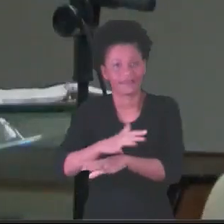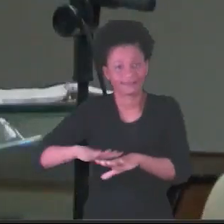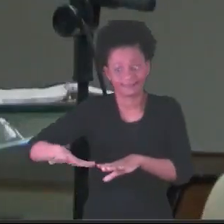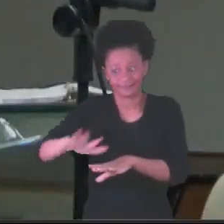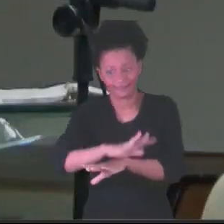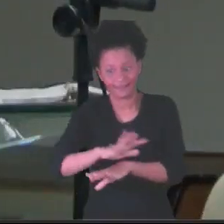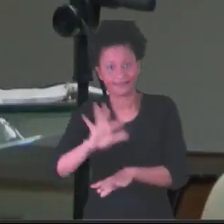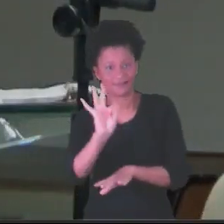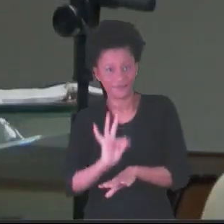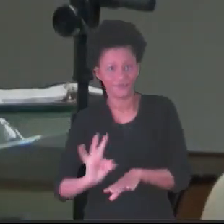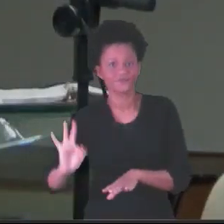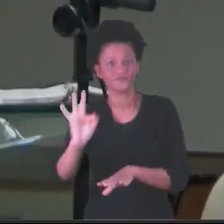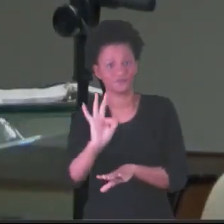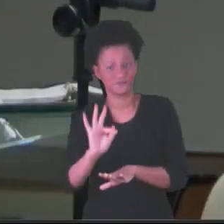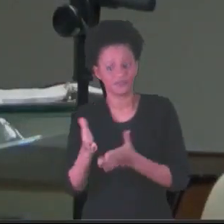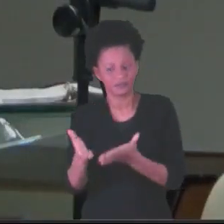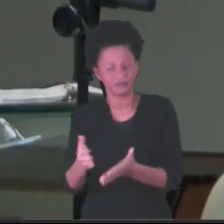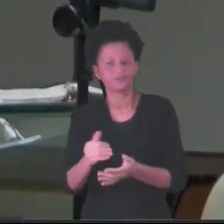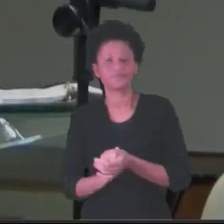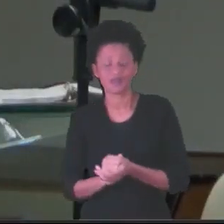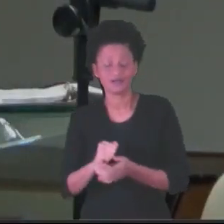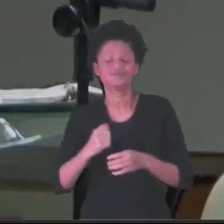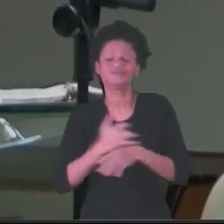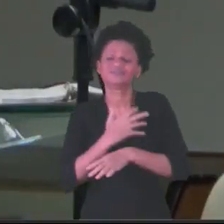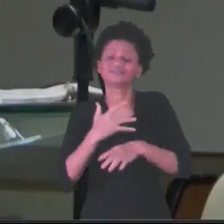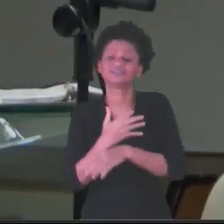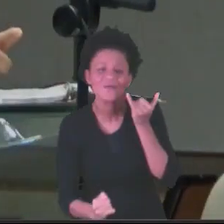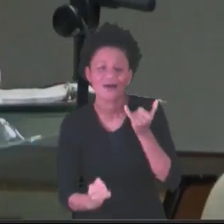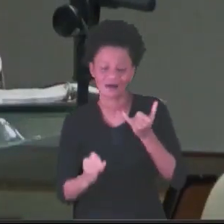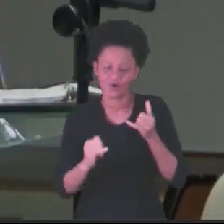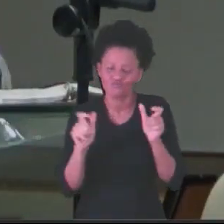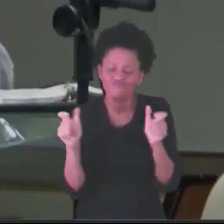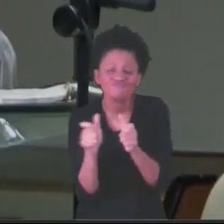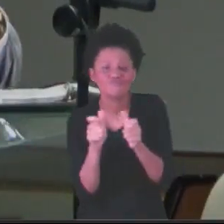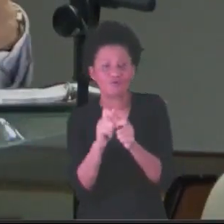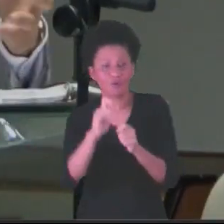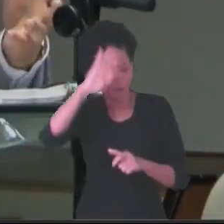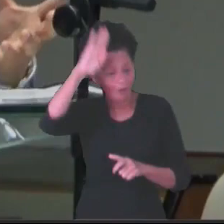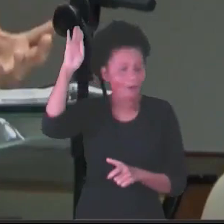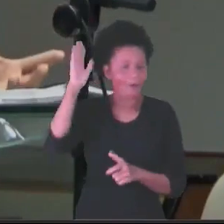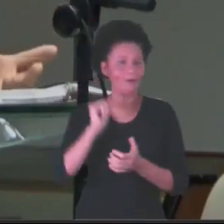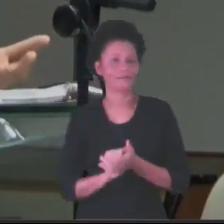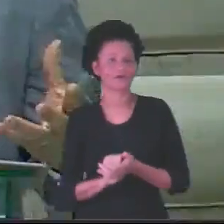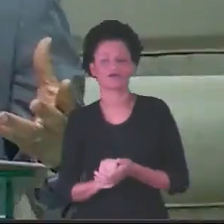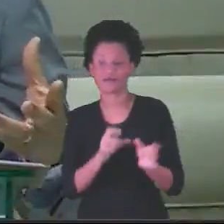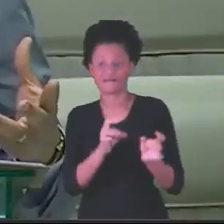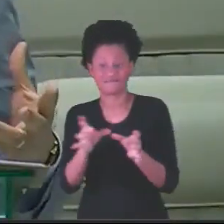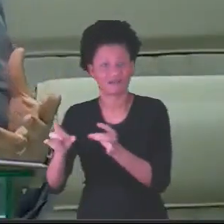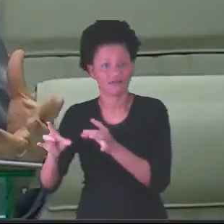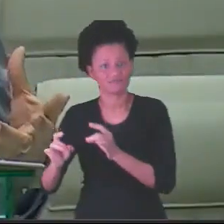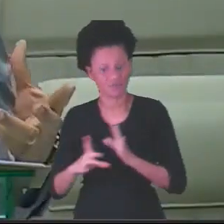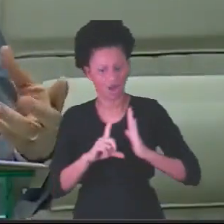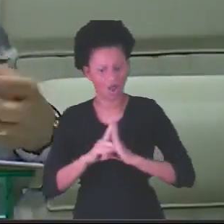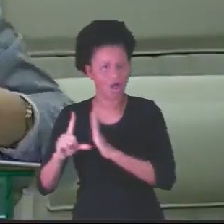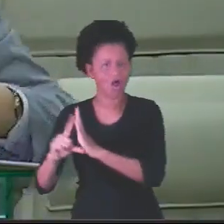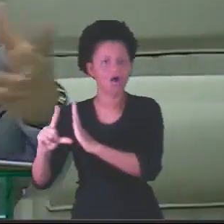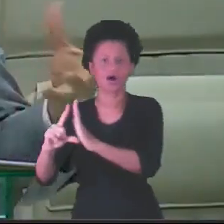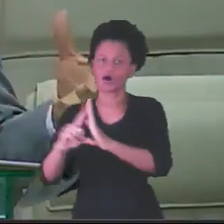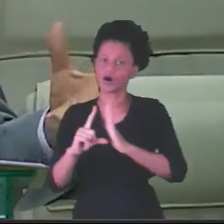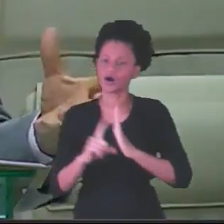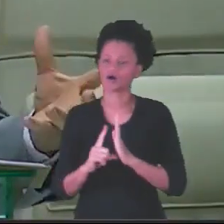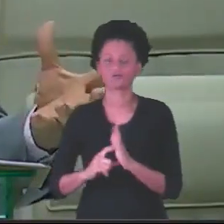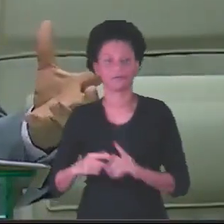filipos é uma cidade da europa muito importante começaram a ter comércio as pessoas